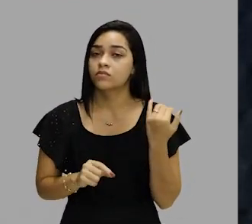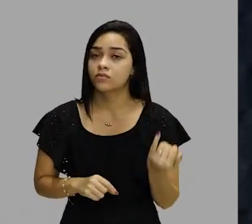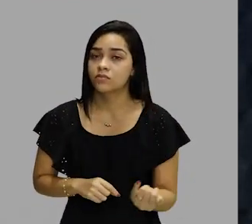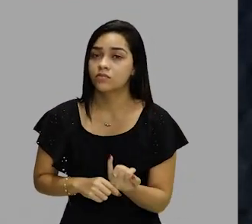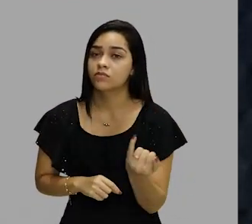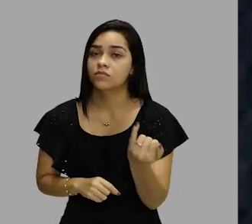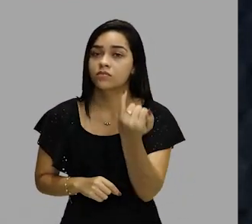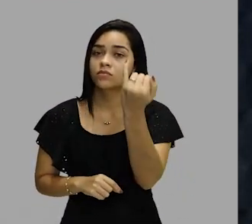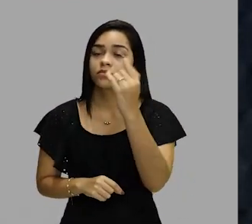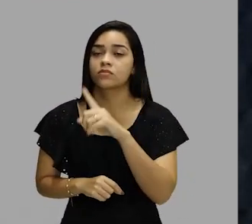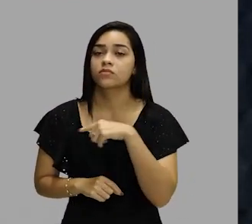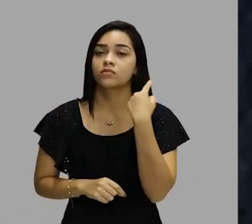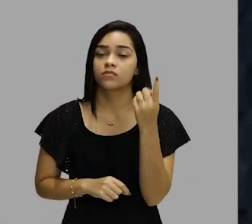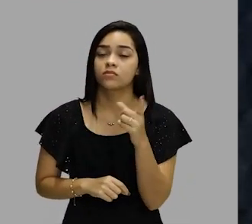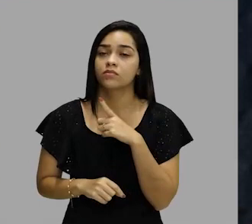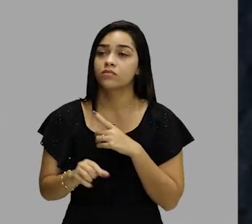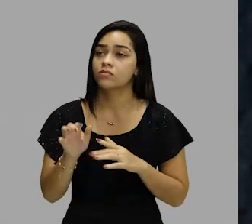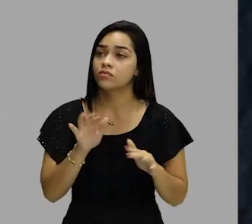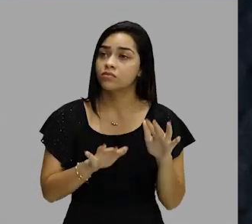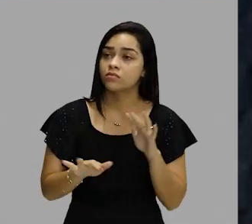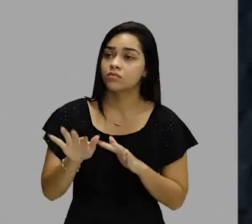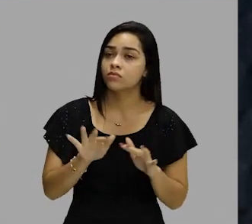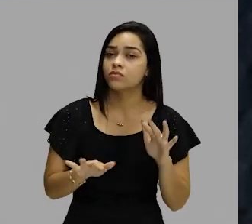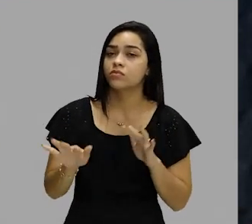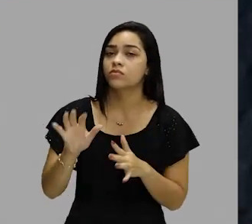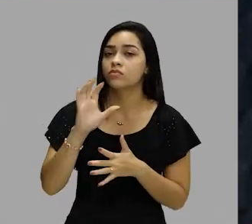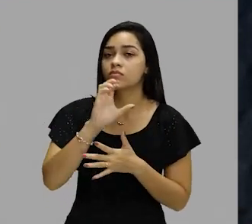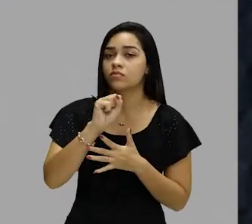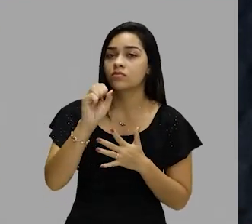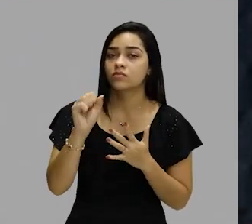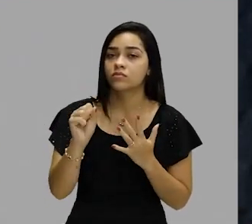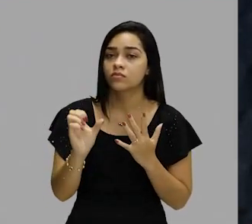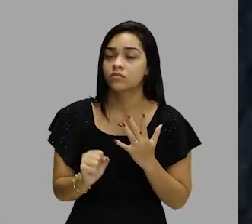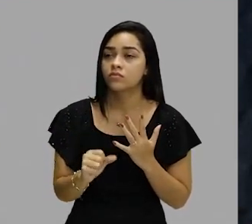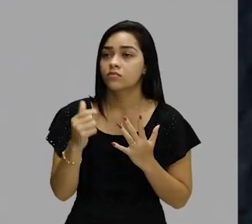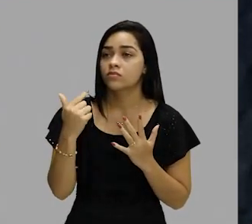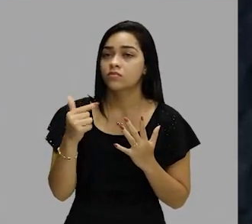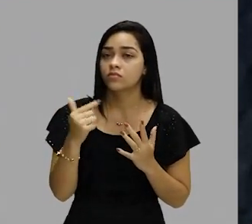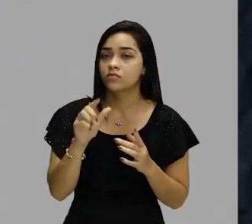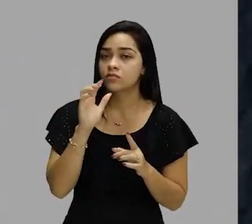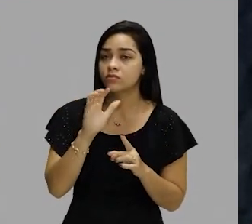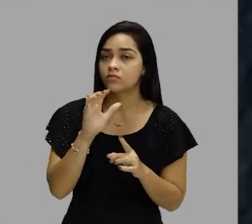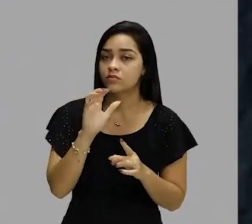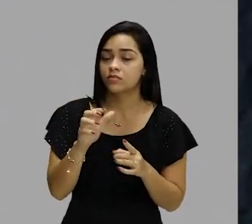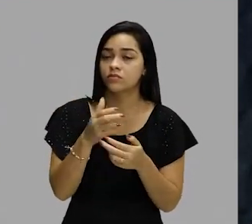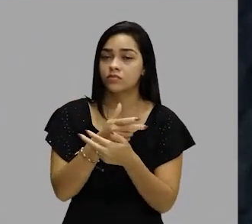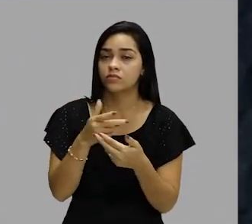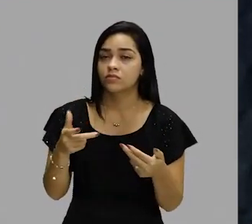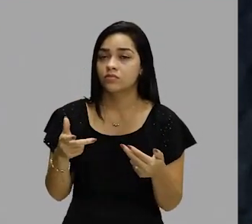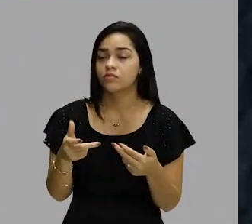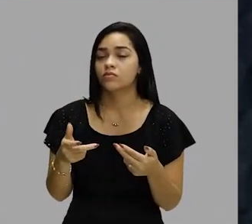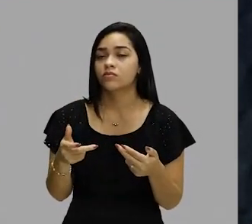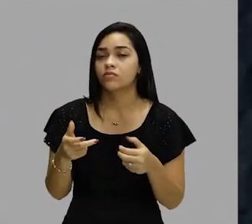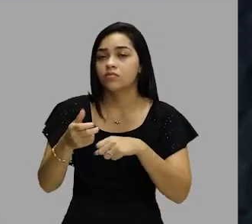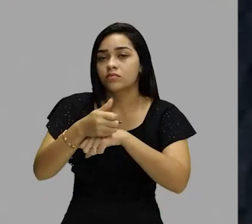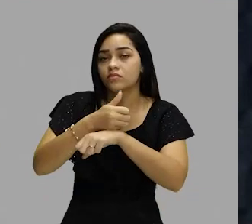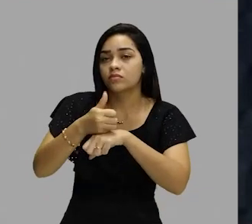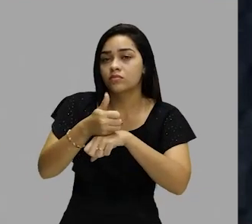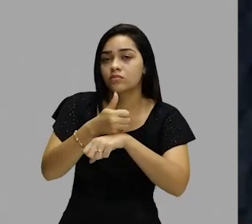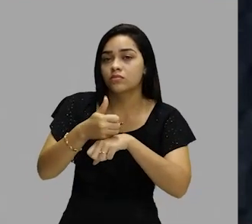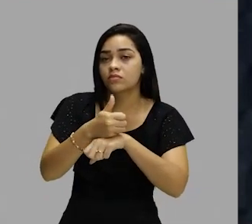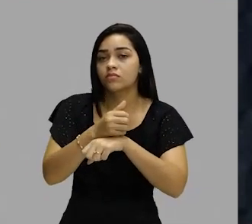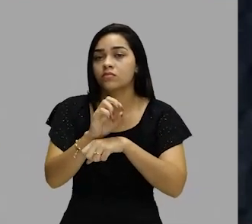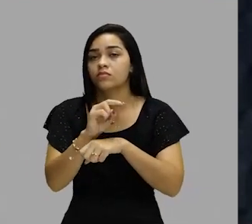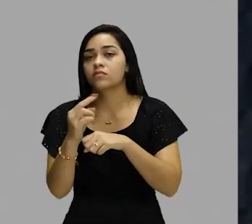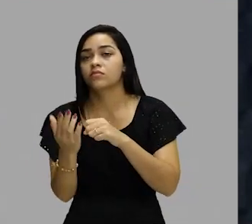aqui da gente ter cuidado com as cadeias alimentares para não estar afetando os indivíduos que estão tanto no topo da